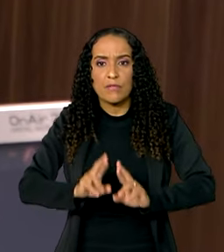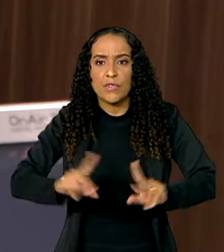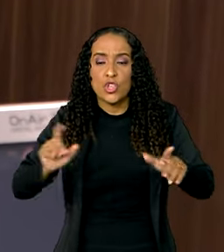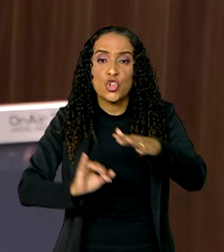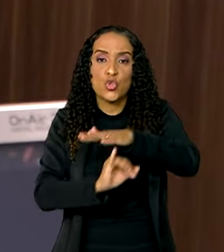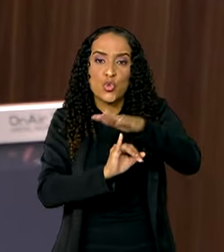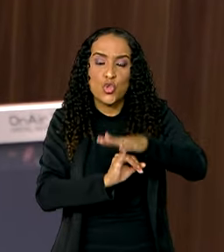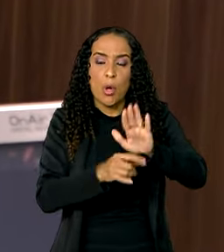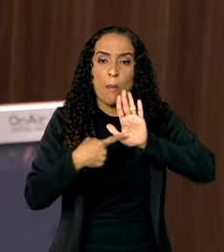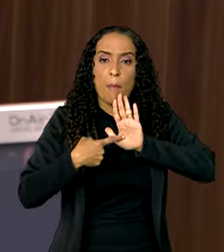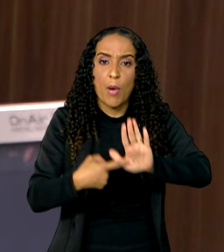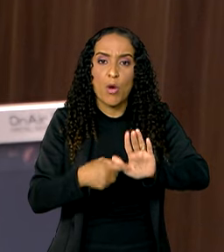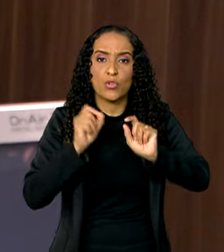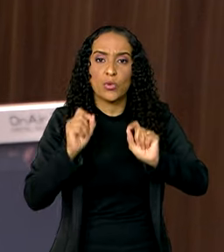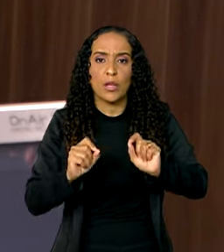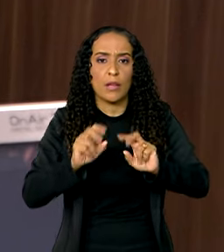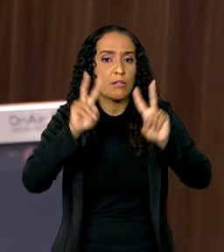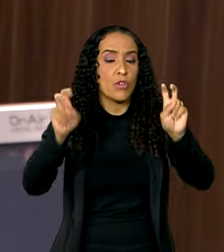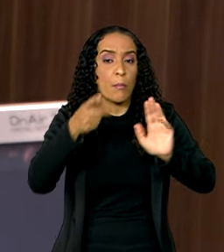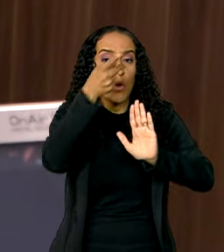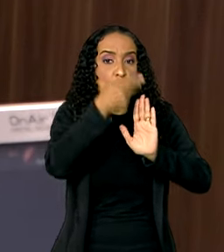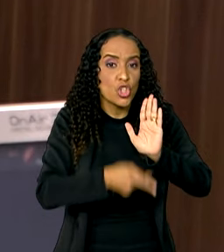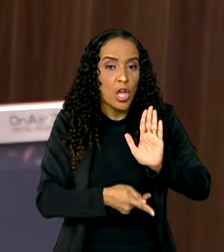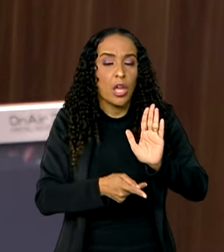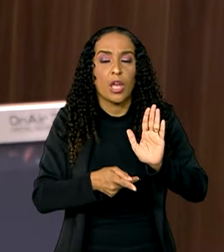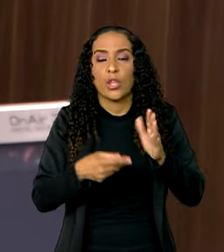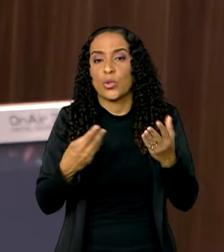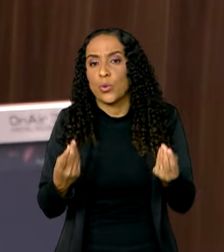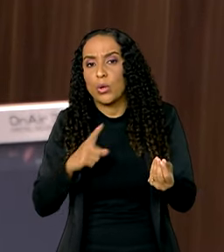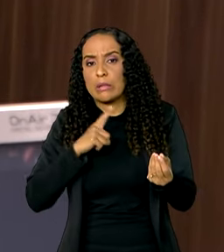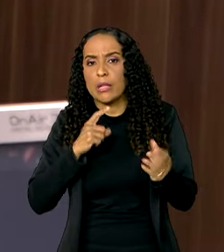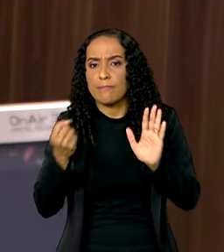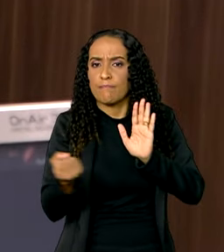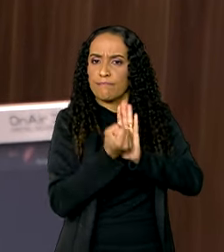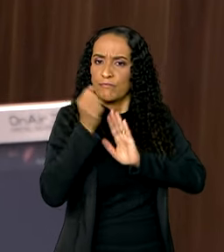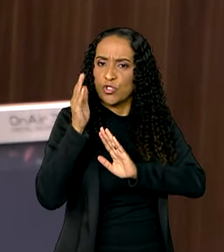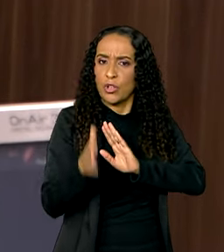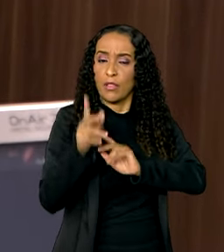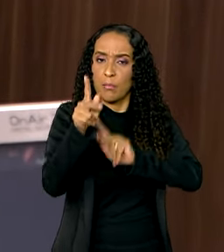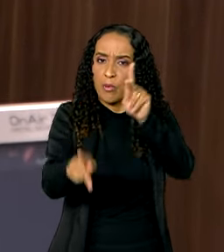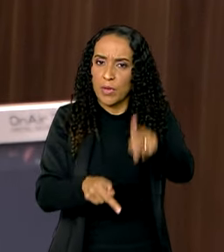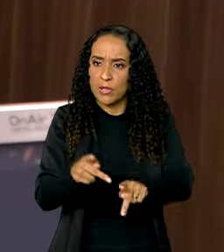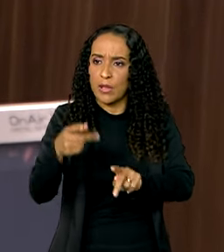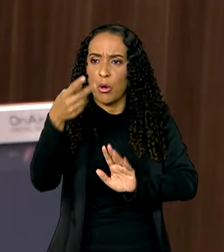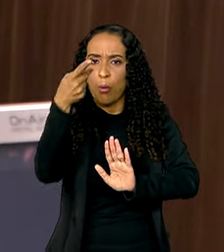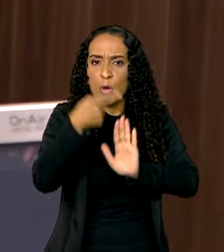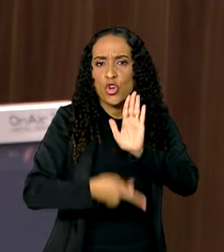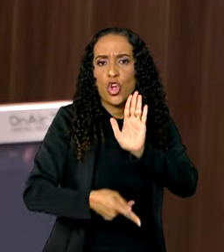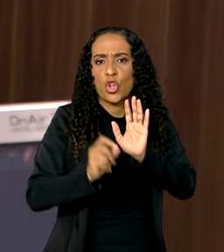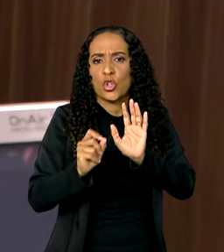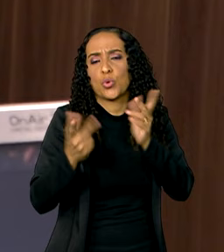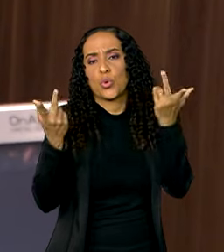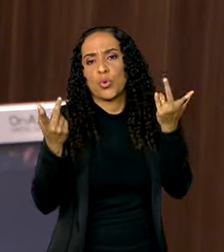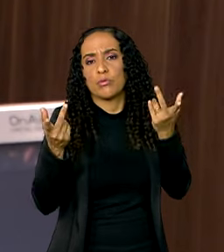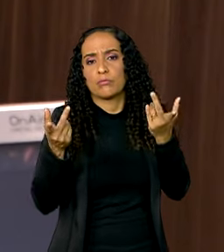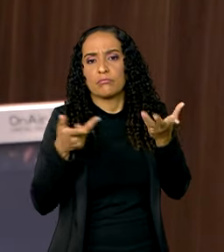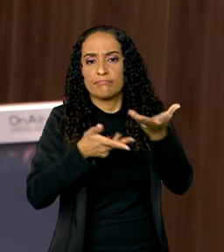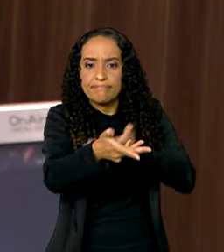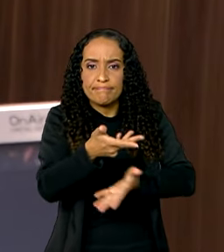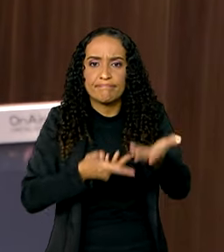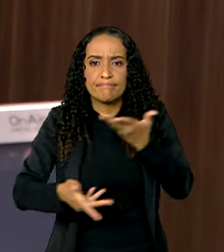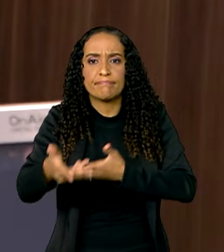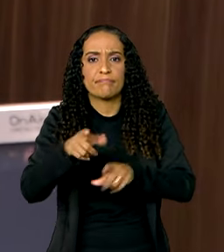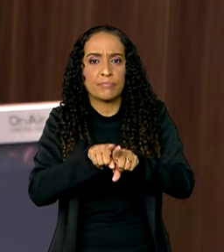instituições apresentam em termos de projetos aqueles projetos que tem um impacto direto na população projetos né normalmente interativos